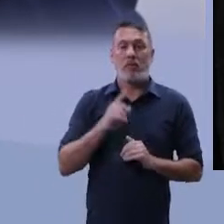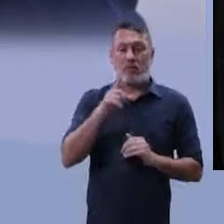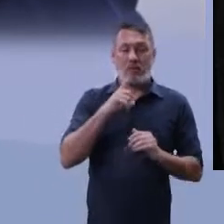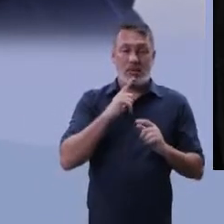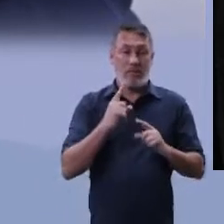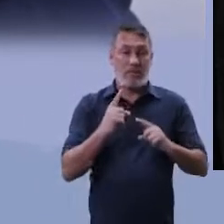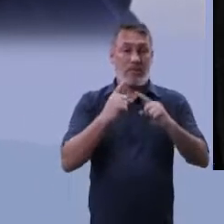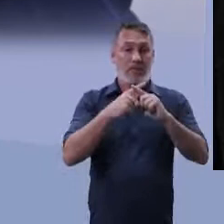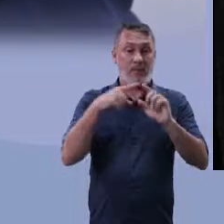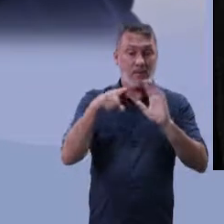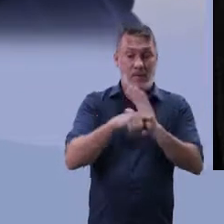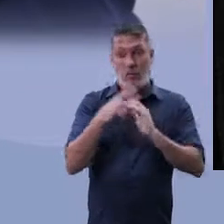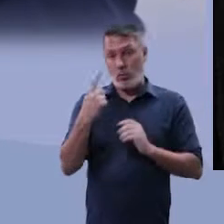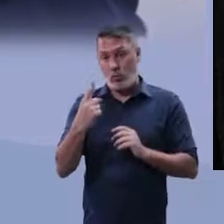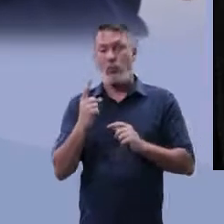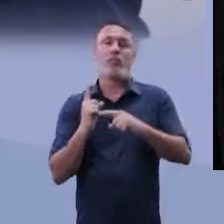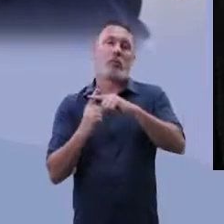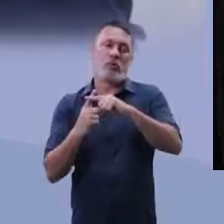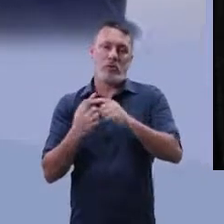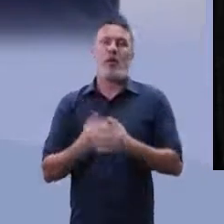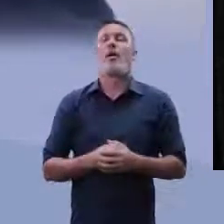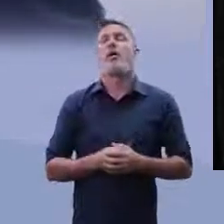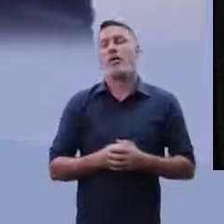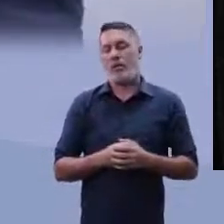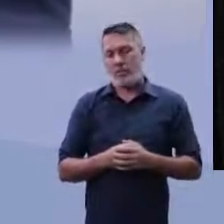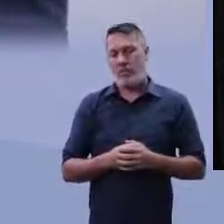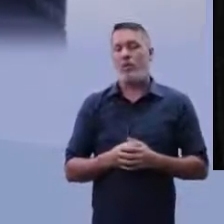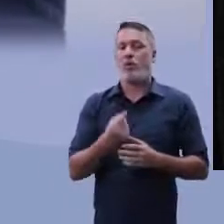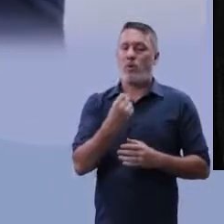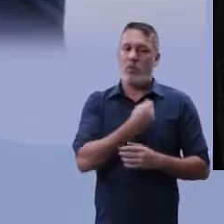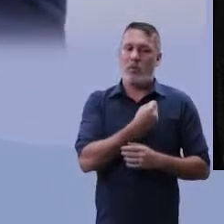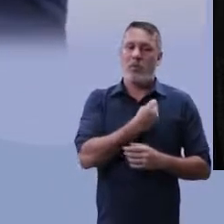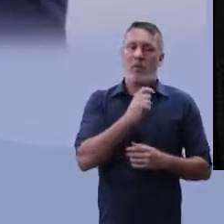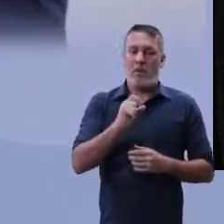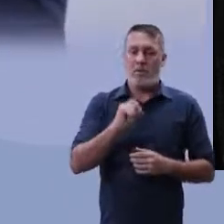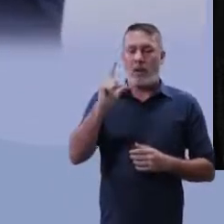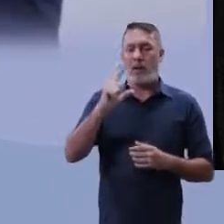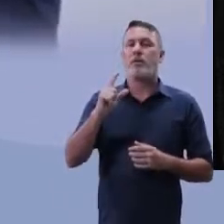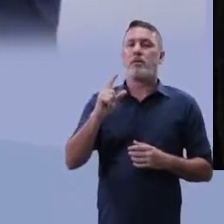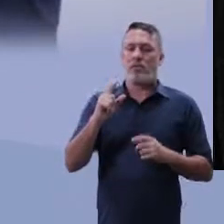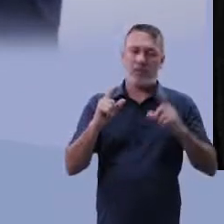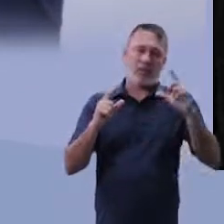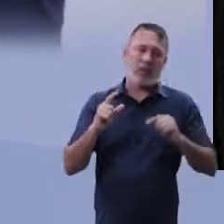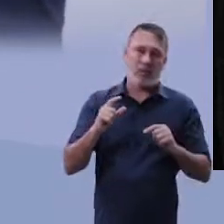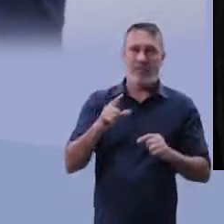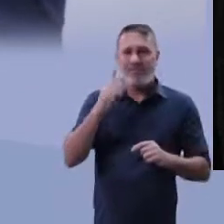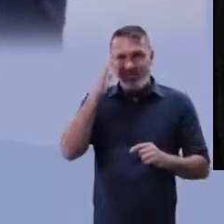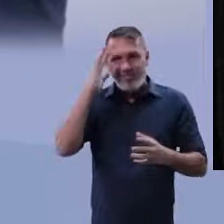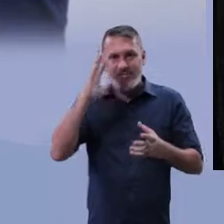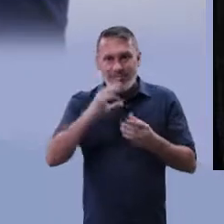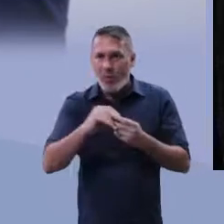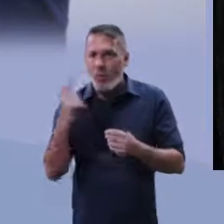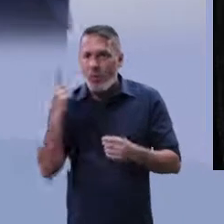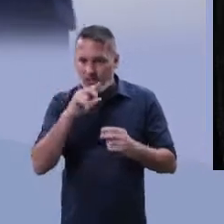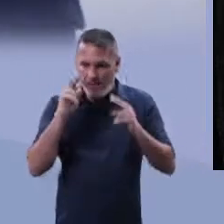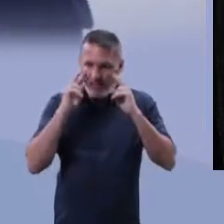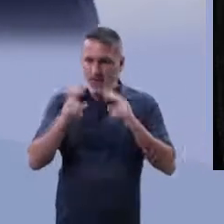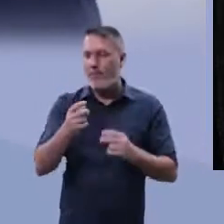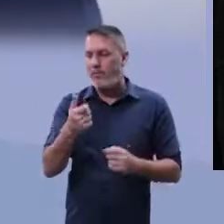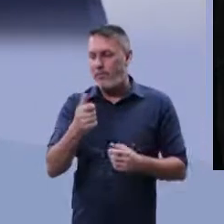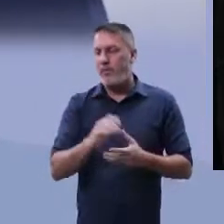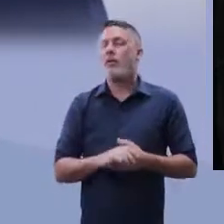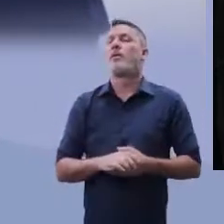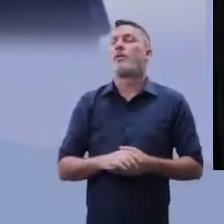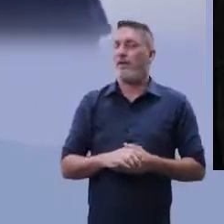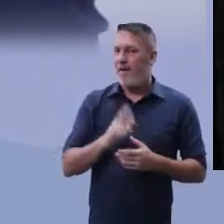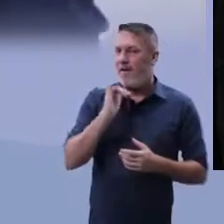menor. Quando você multiplica por menos 1, fica positivo. Aí o número maior fica maior. Pegou a